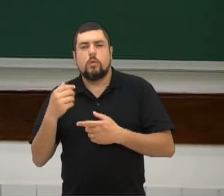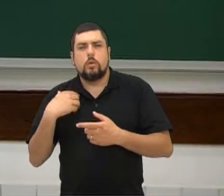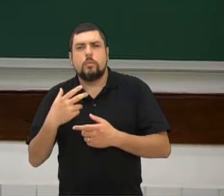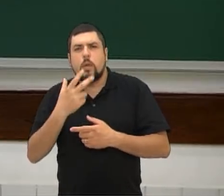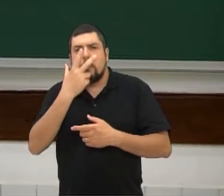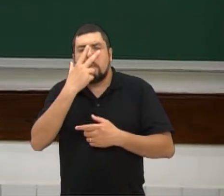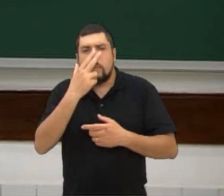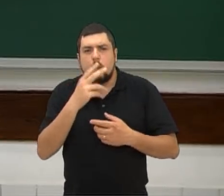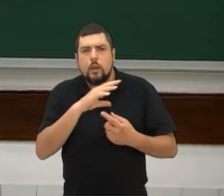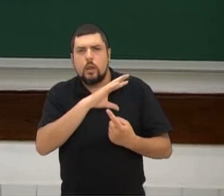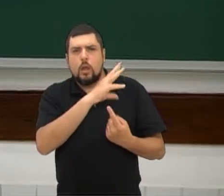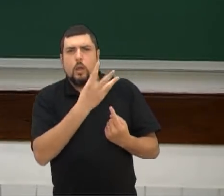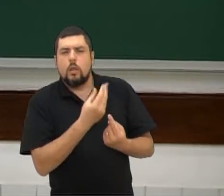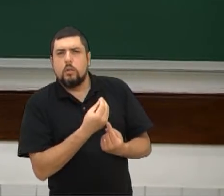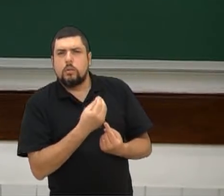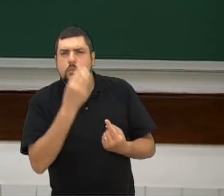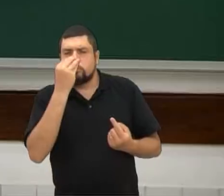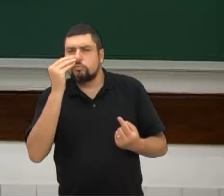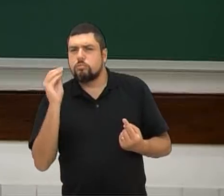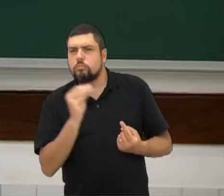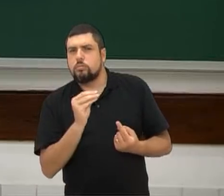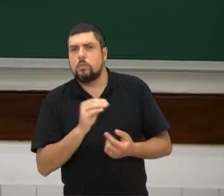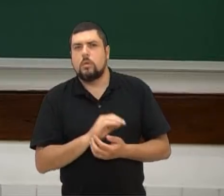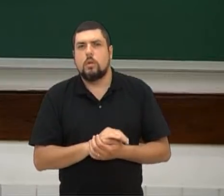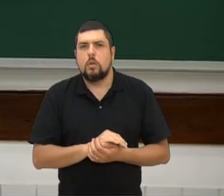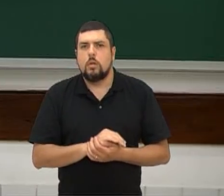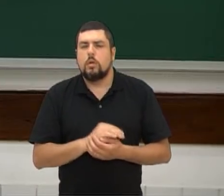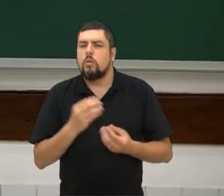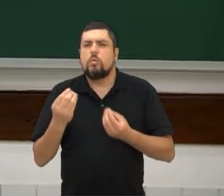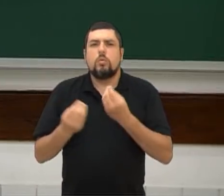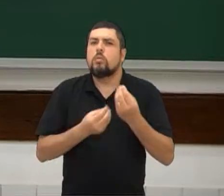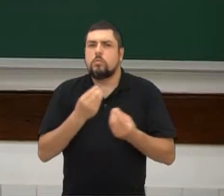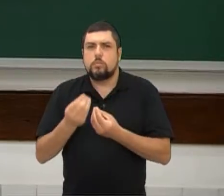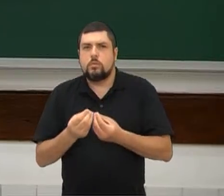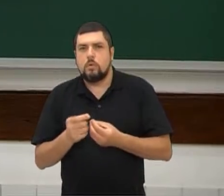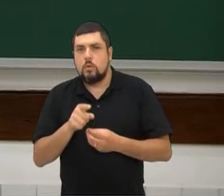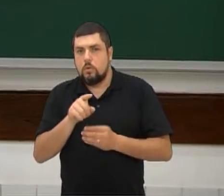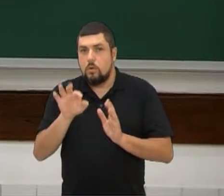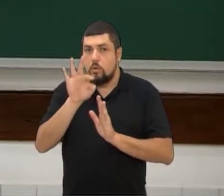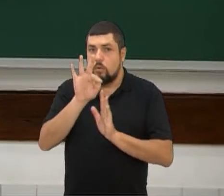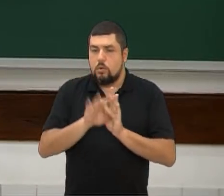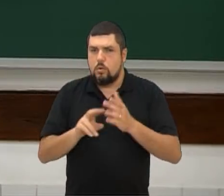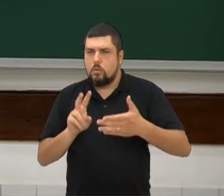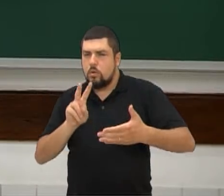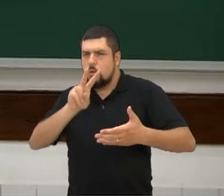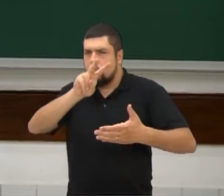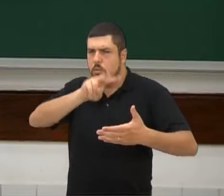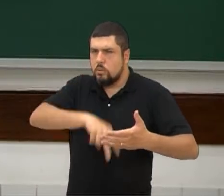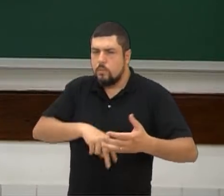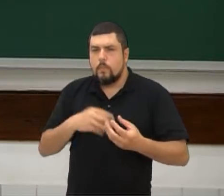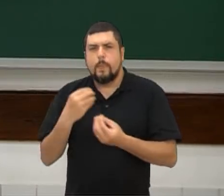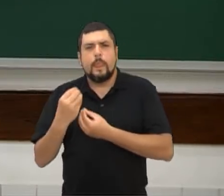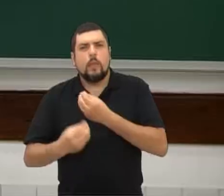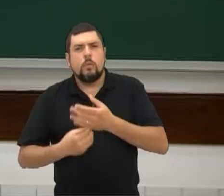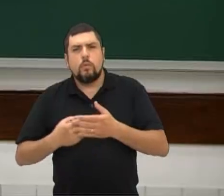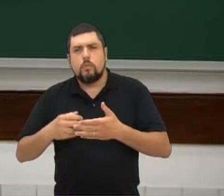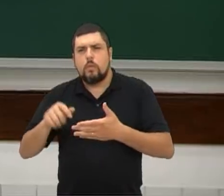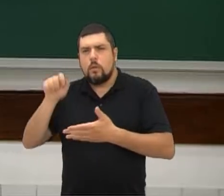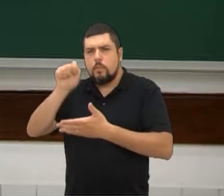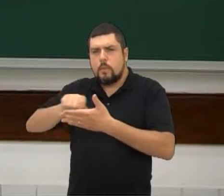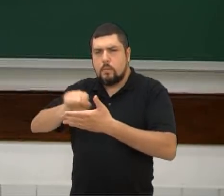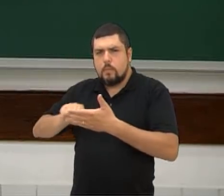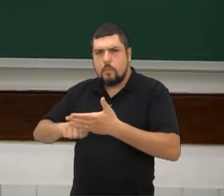arte. Localize-as. Releia o texto e tente encontrar qual é a crítica que o autor do texto